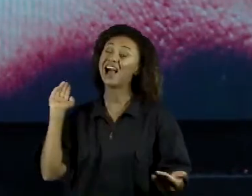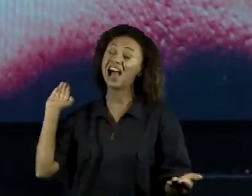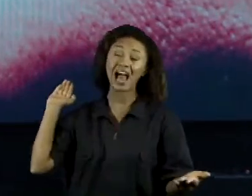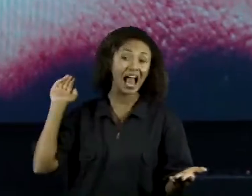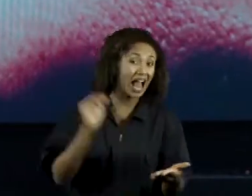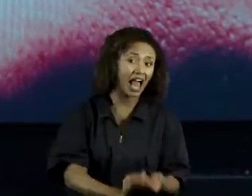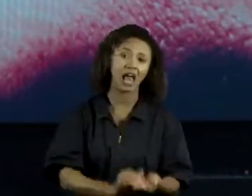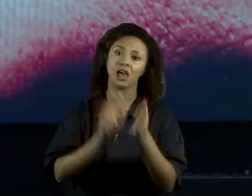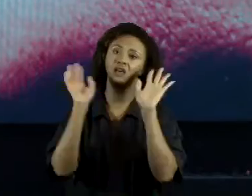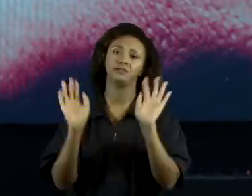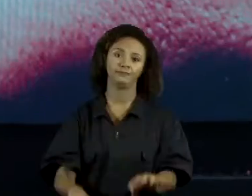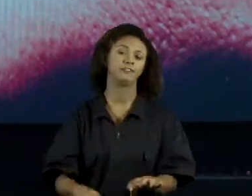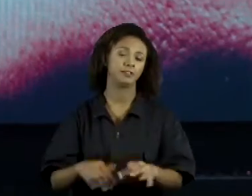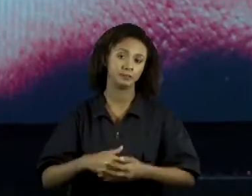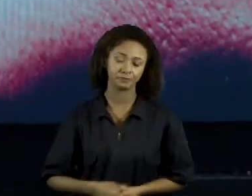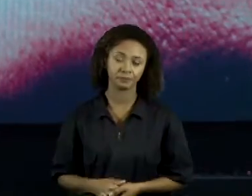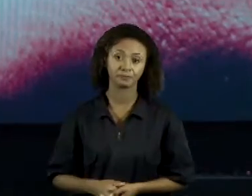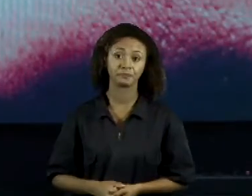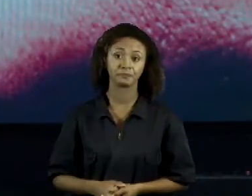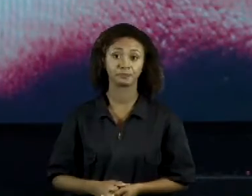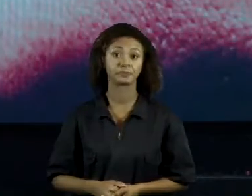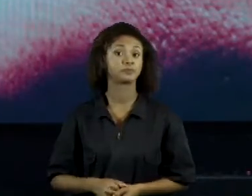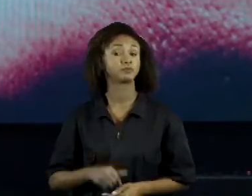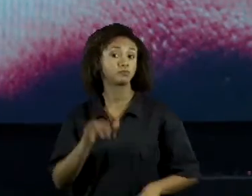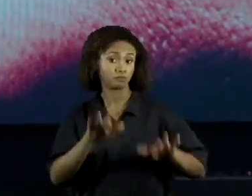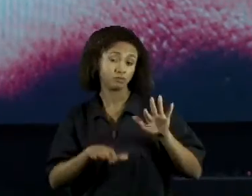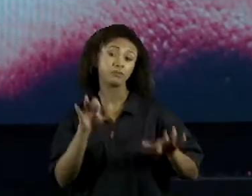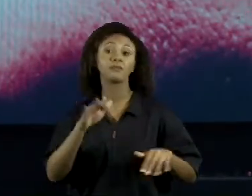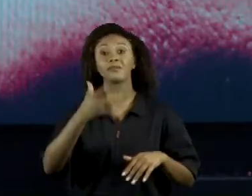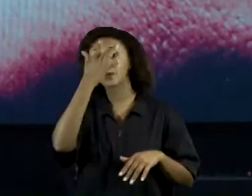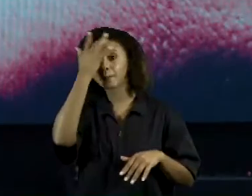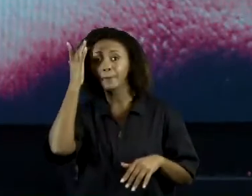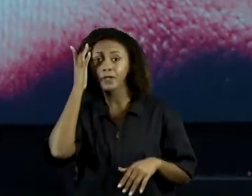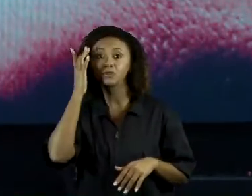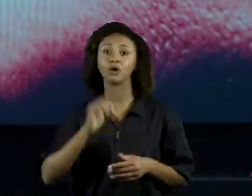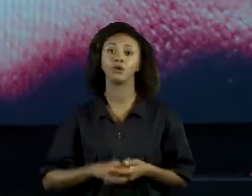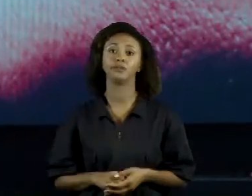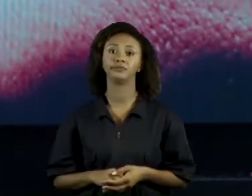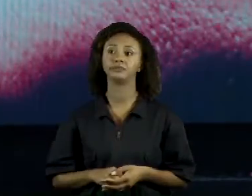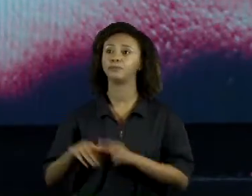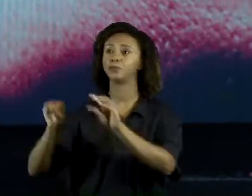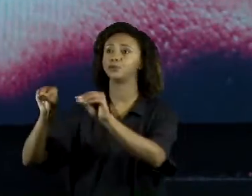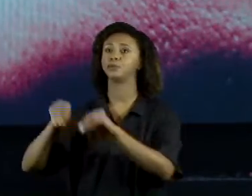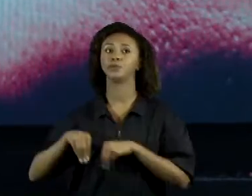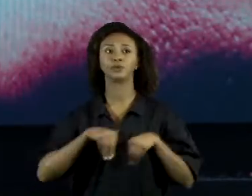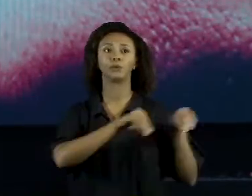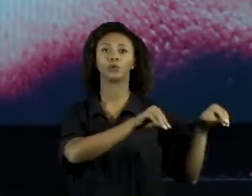Então há pessoas que passam na vida pulando de galho em galho.